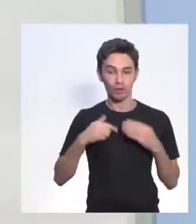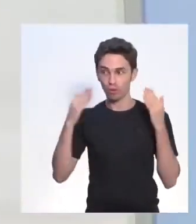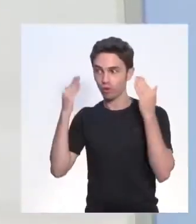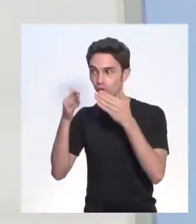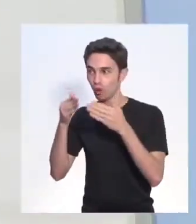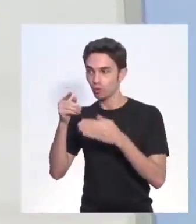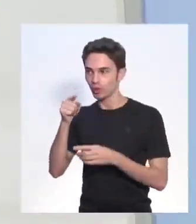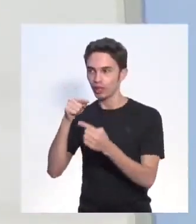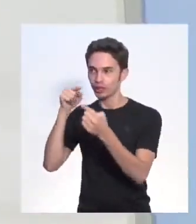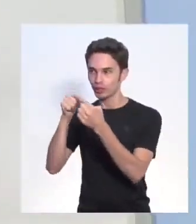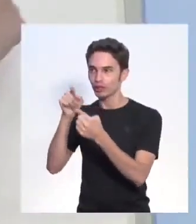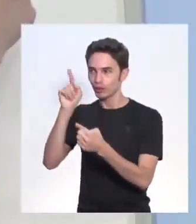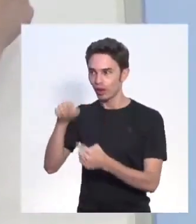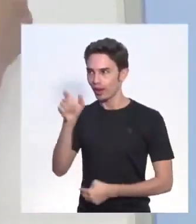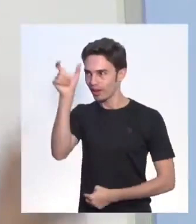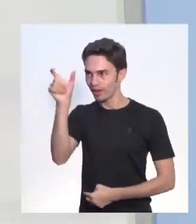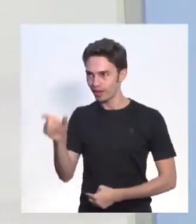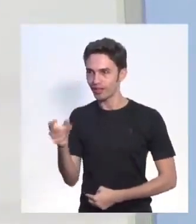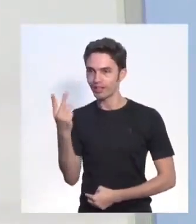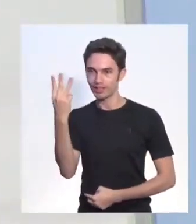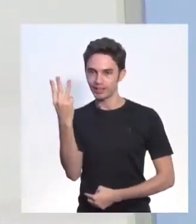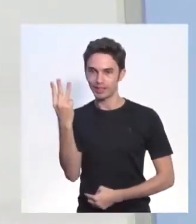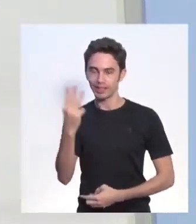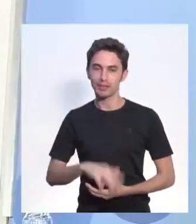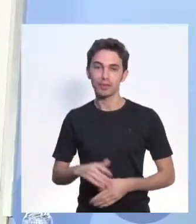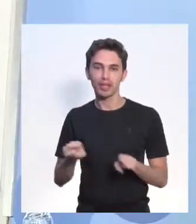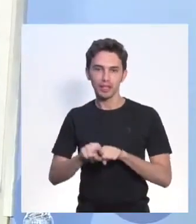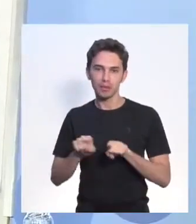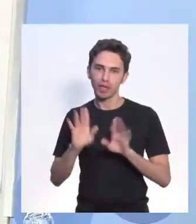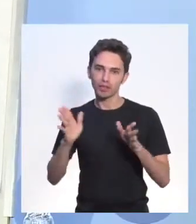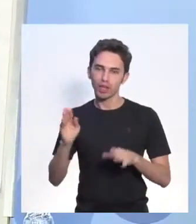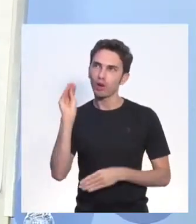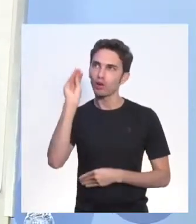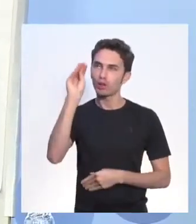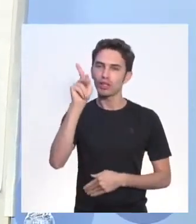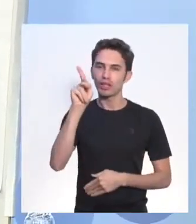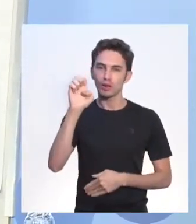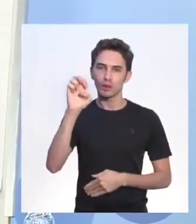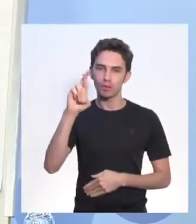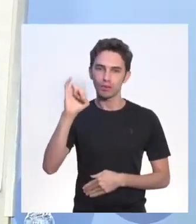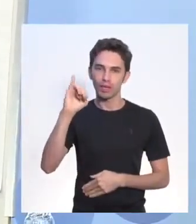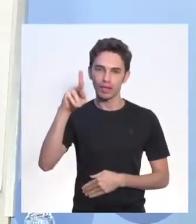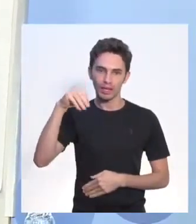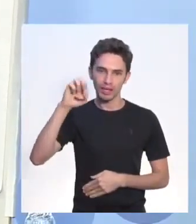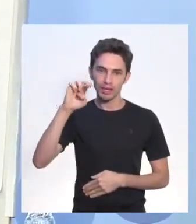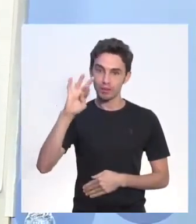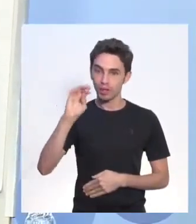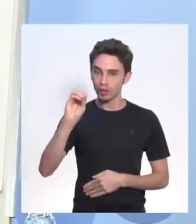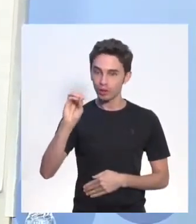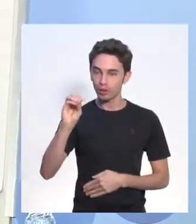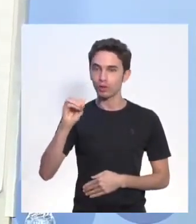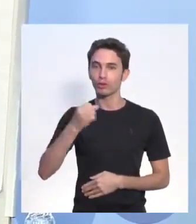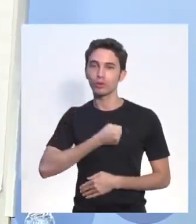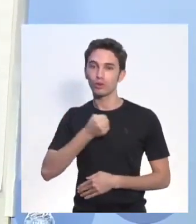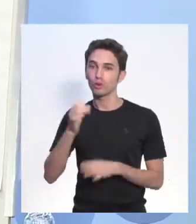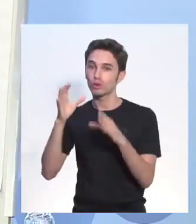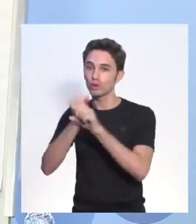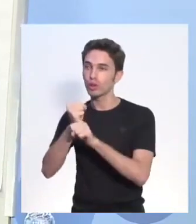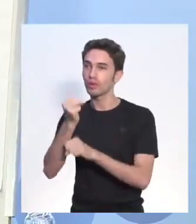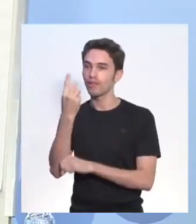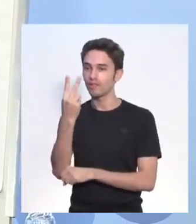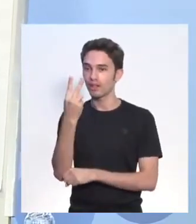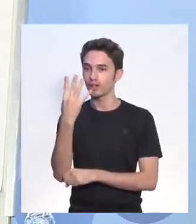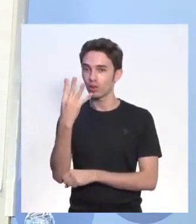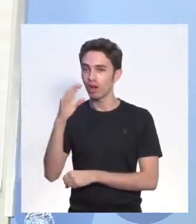né? E anotei também que o perímetro vale 24. Quando a gente fala em perímetro, é a soma dos lados. Como é um triângulo, tem 3